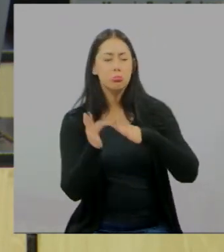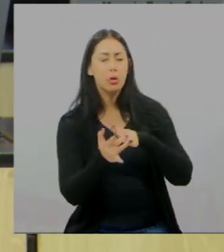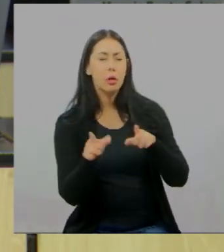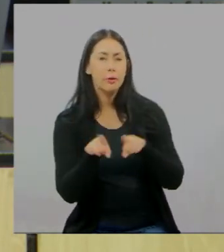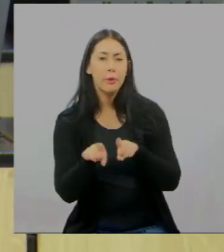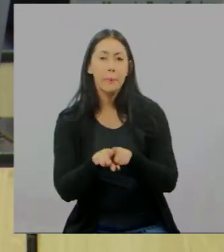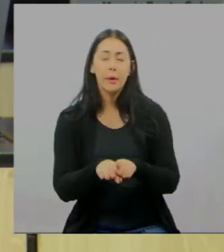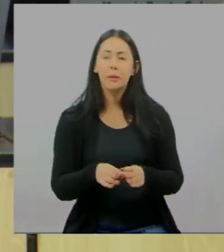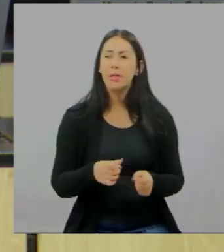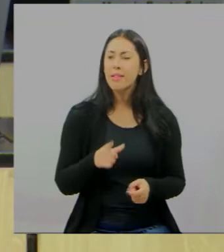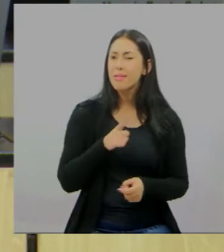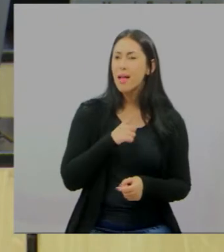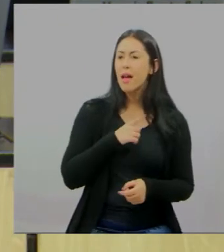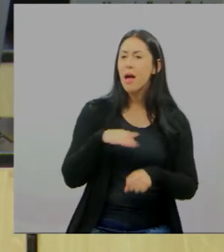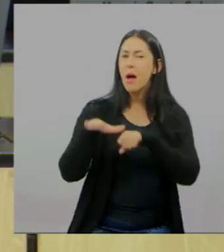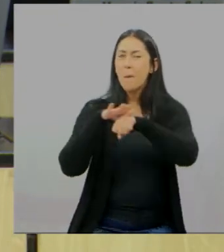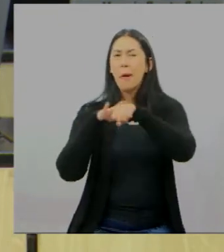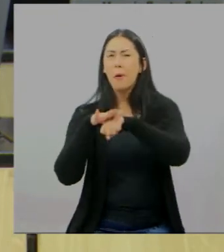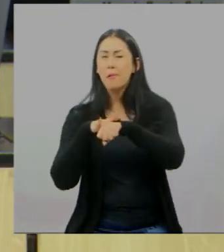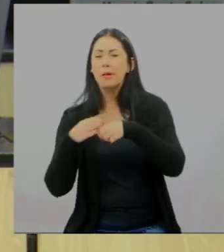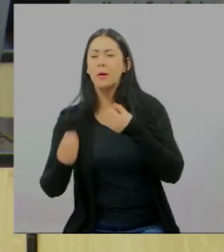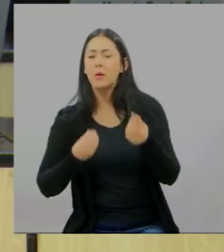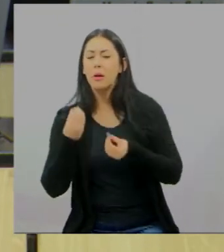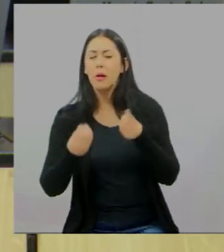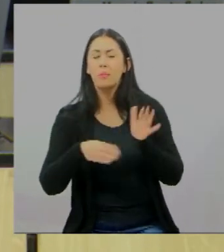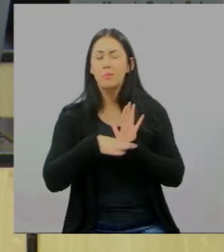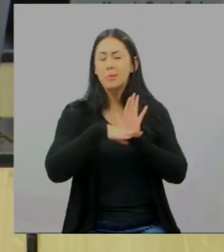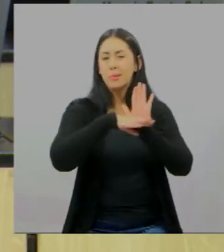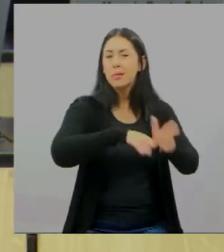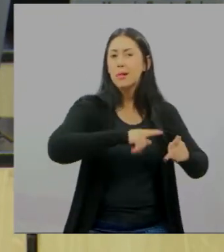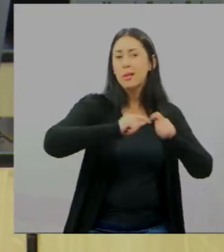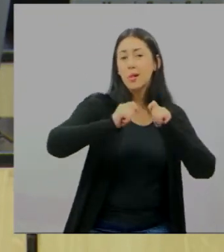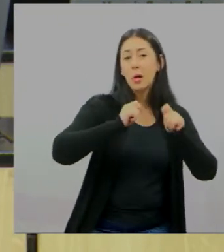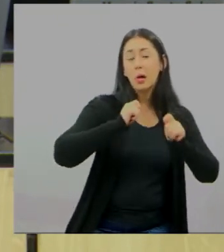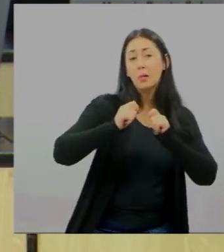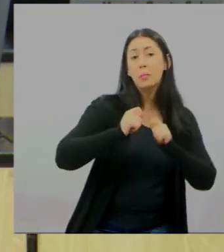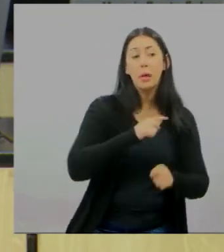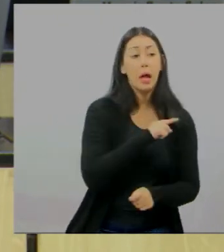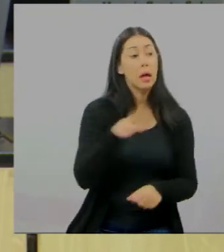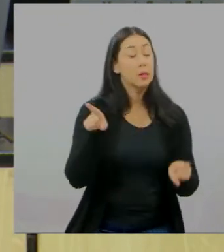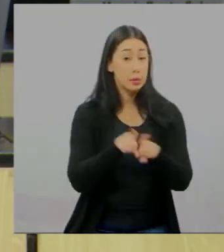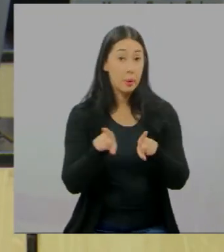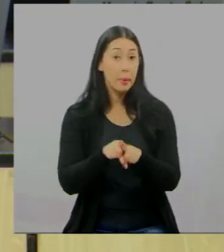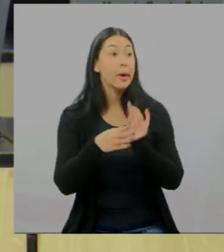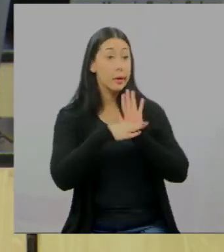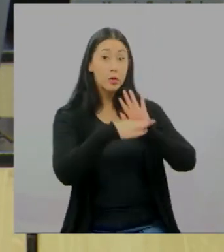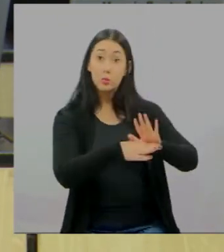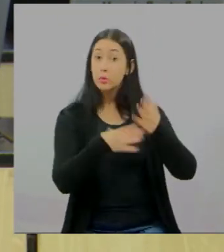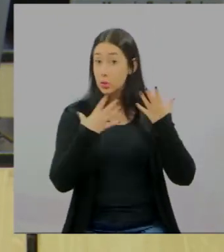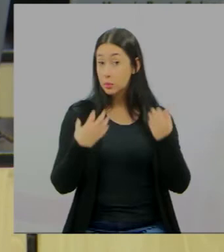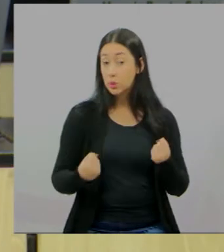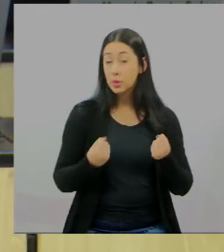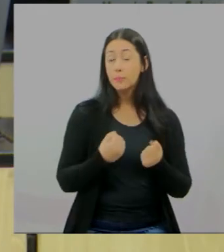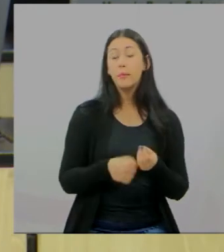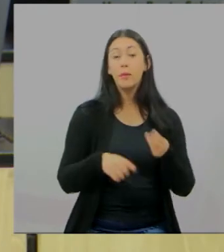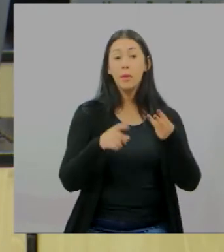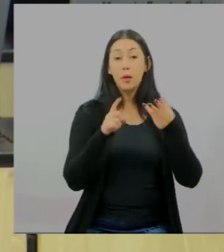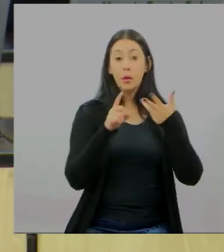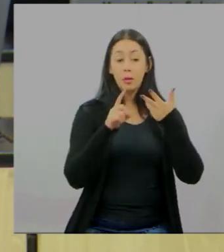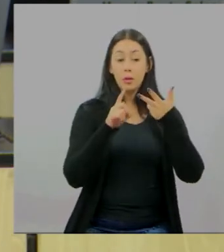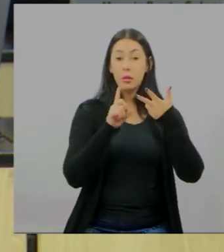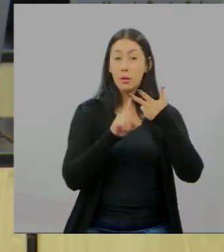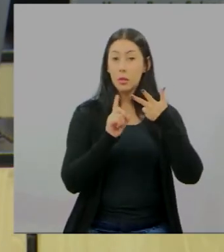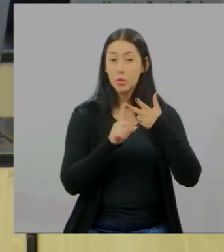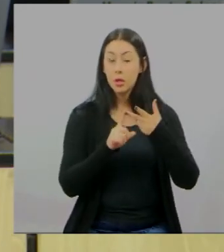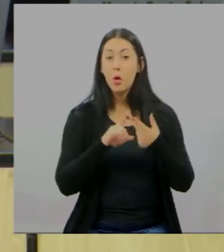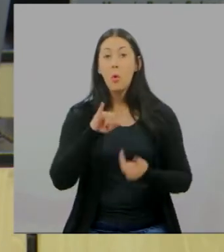alguma discussão com os controles sociais do desenvolvimento econômico para receberem também a merecida ajuda? Terceiro, visto que o ISS,